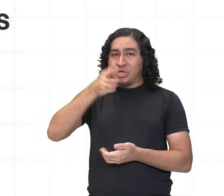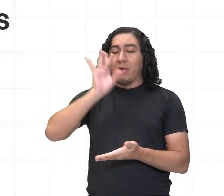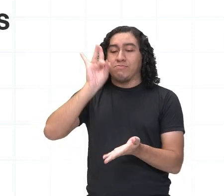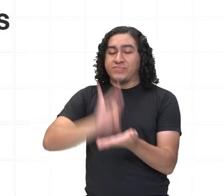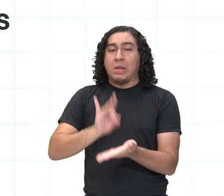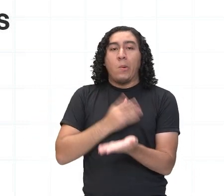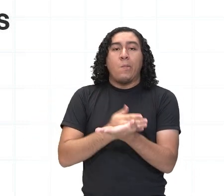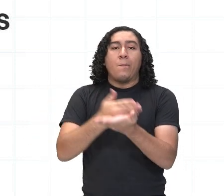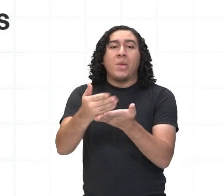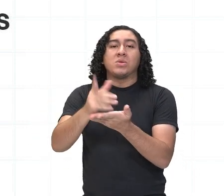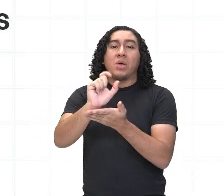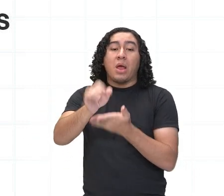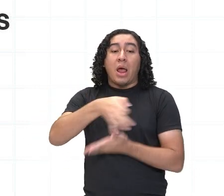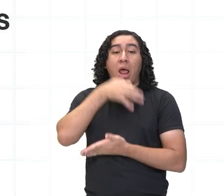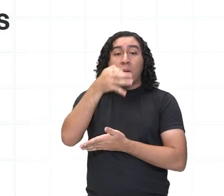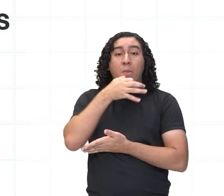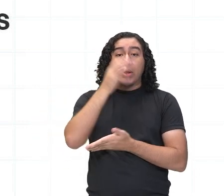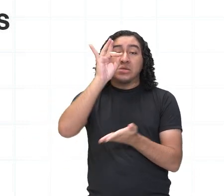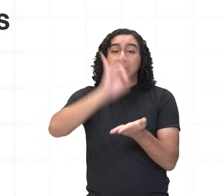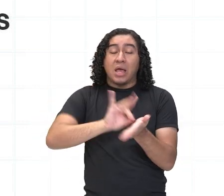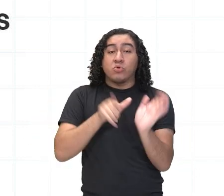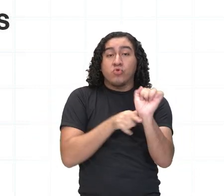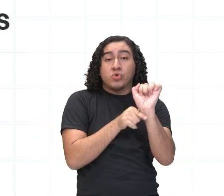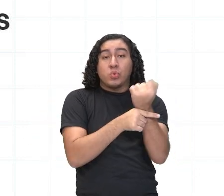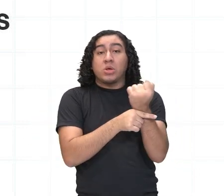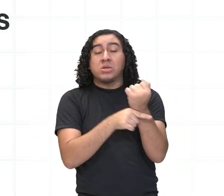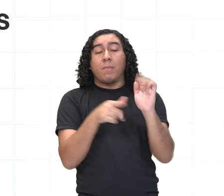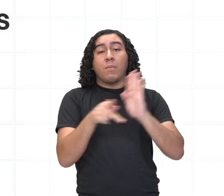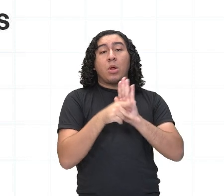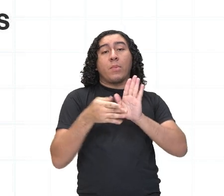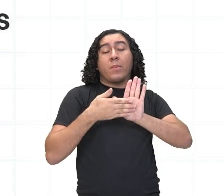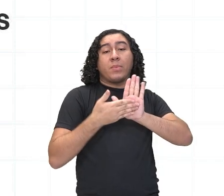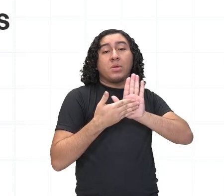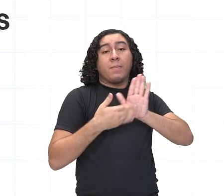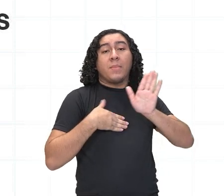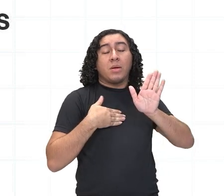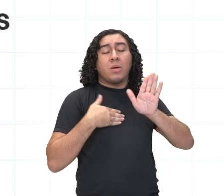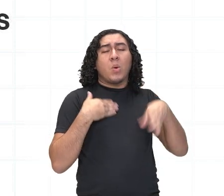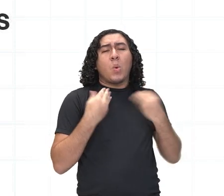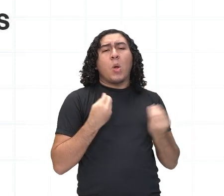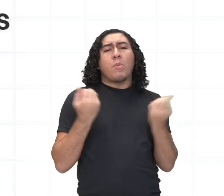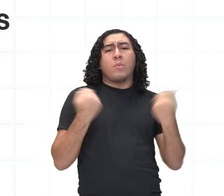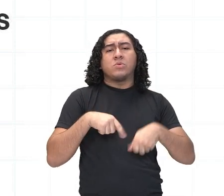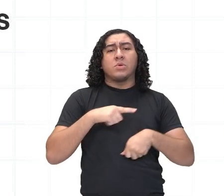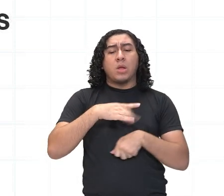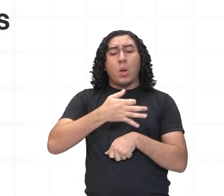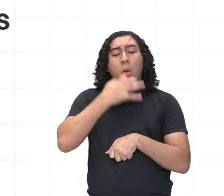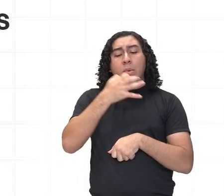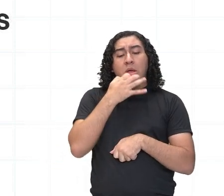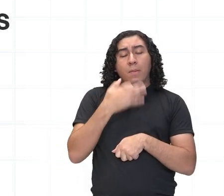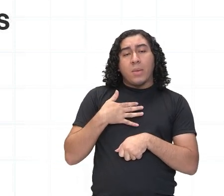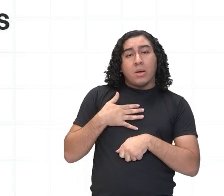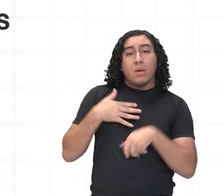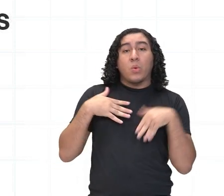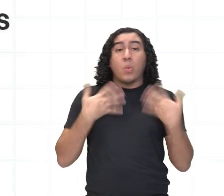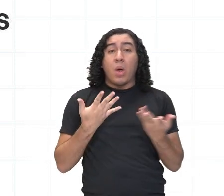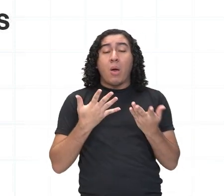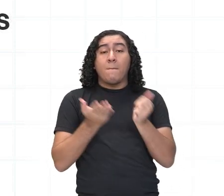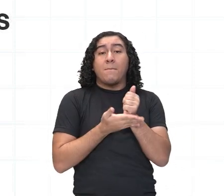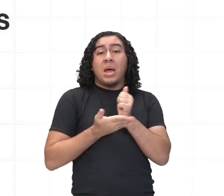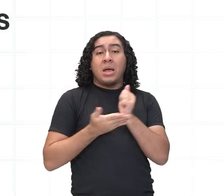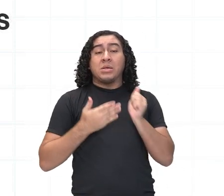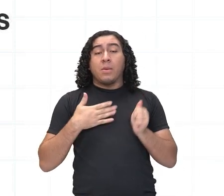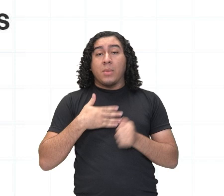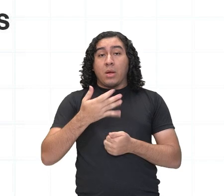começar a produzir argumentos consistentes para defender a minha tese. Como irei defender a minha posição? Quais argumentos serão